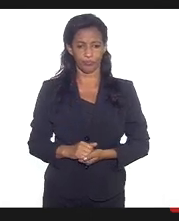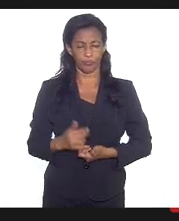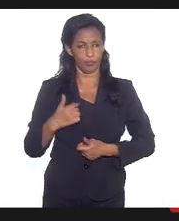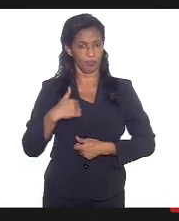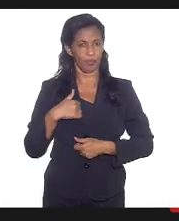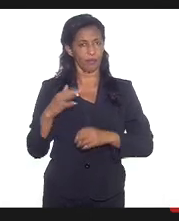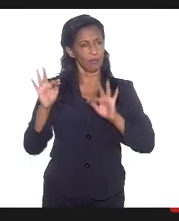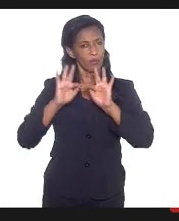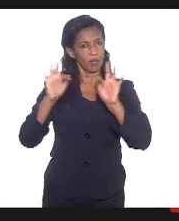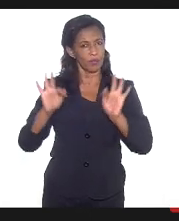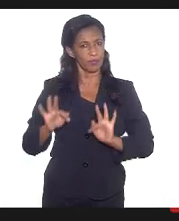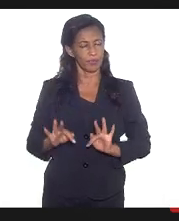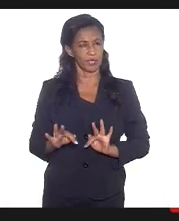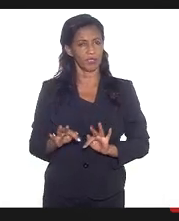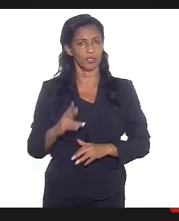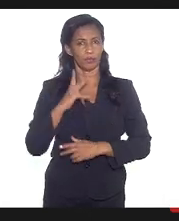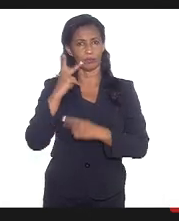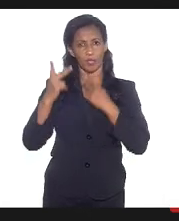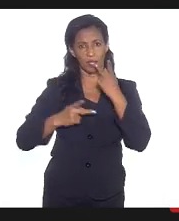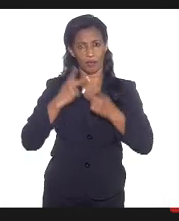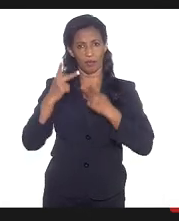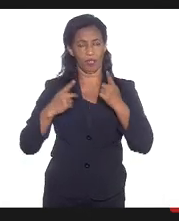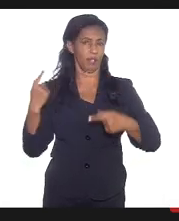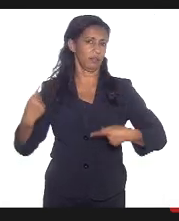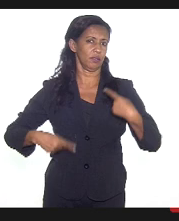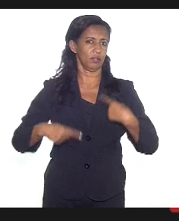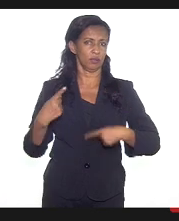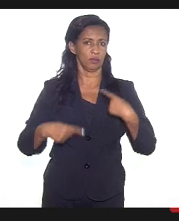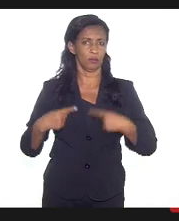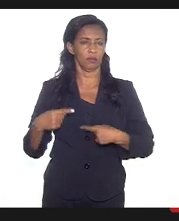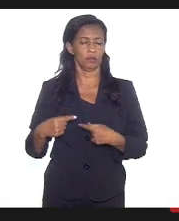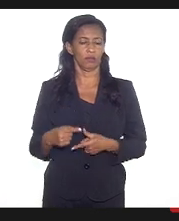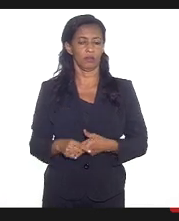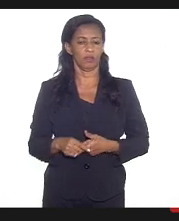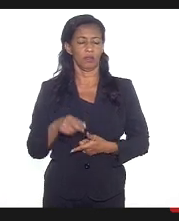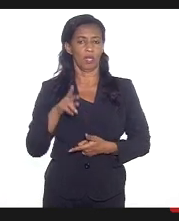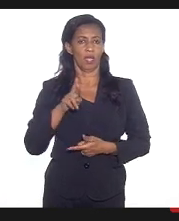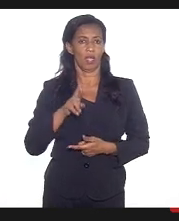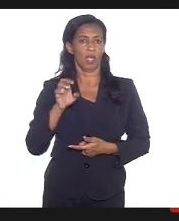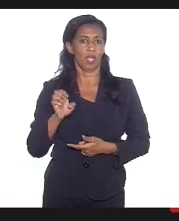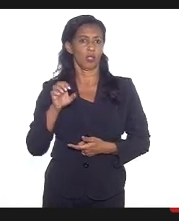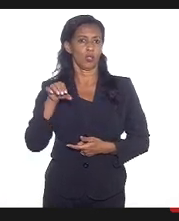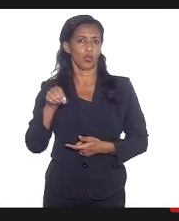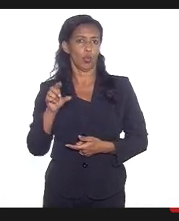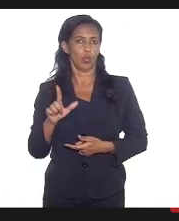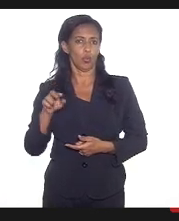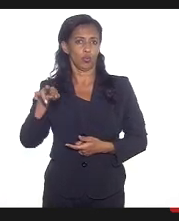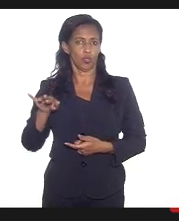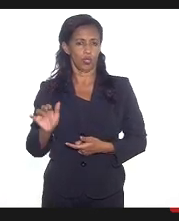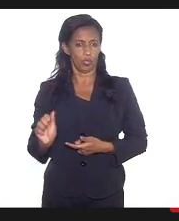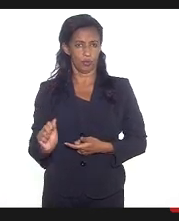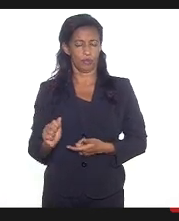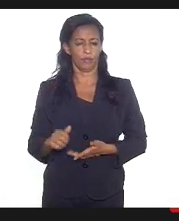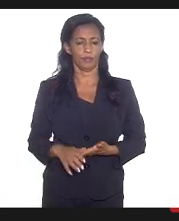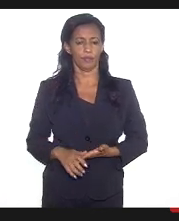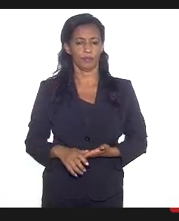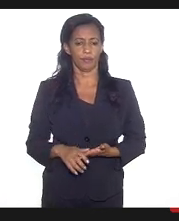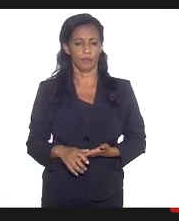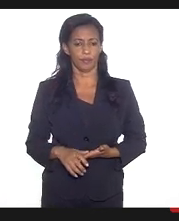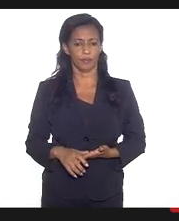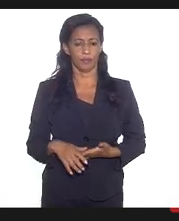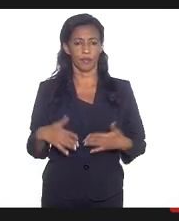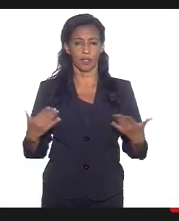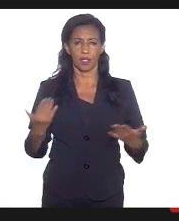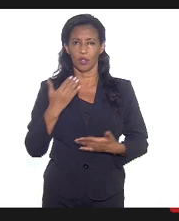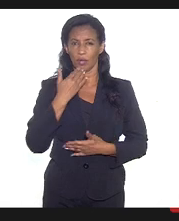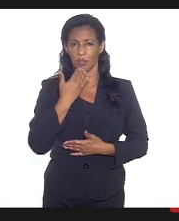feliz sobre a questão trazida à discussão da transação resolutiva, deputado Luiz. E aí eu quero pedir a